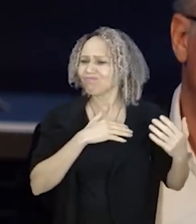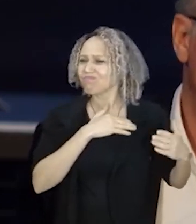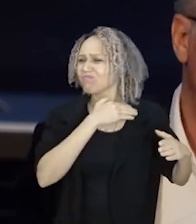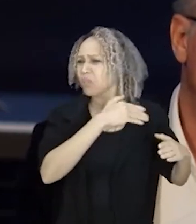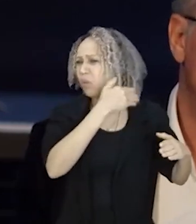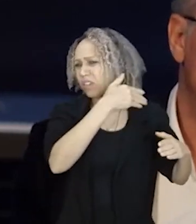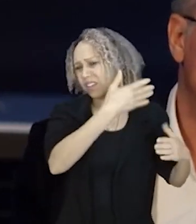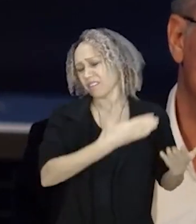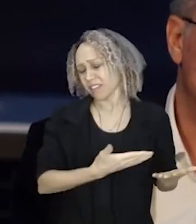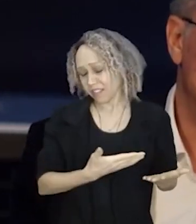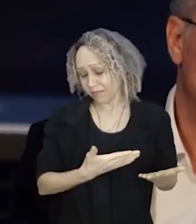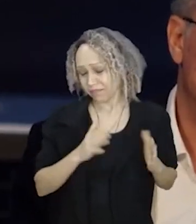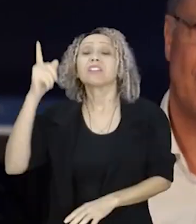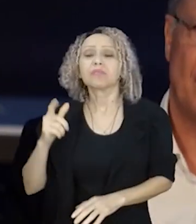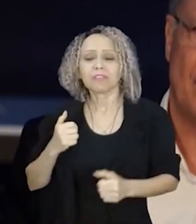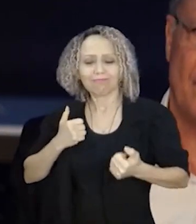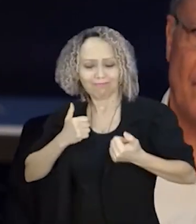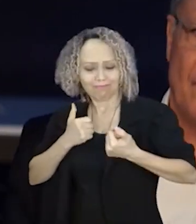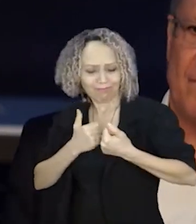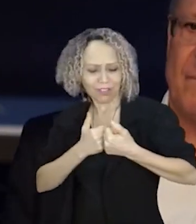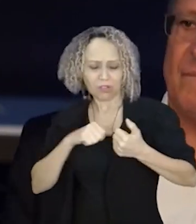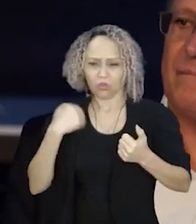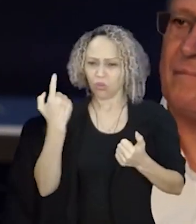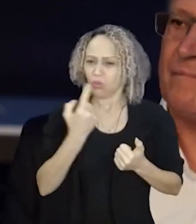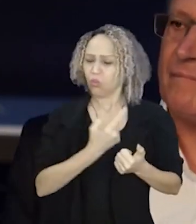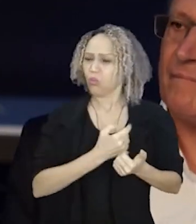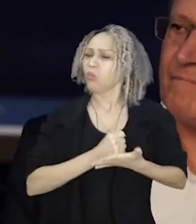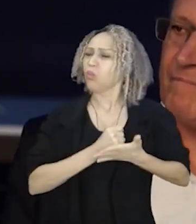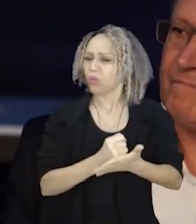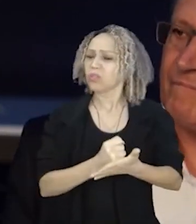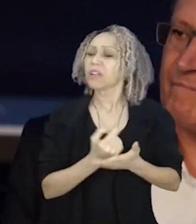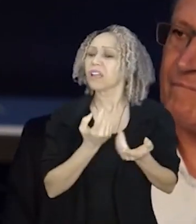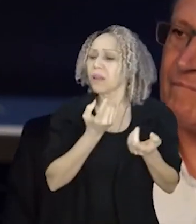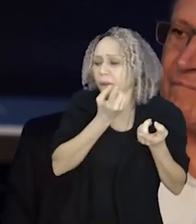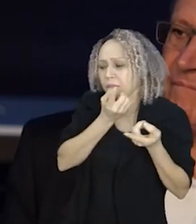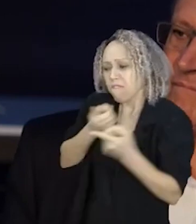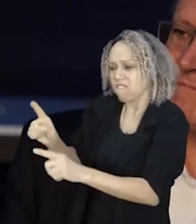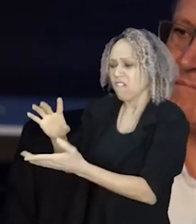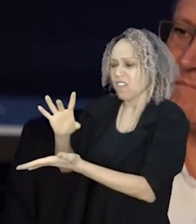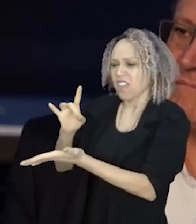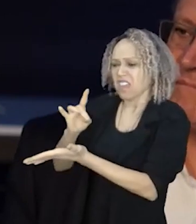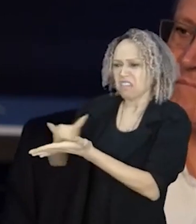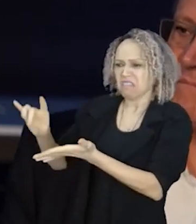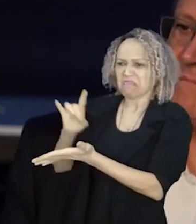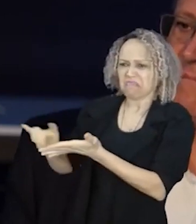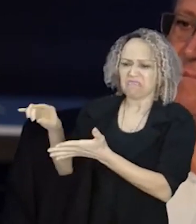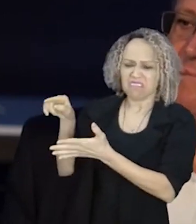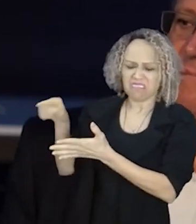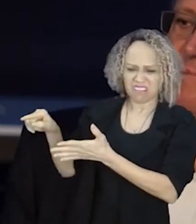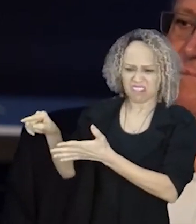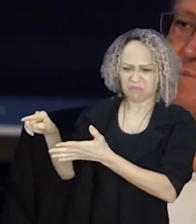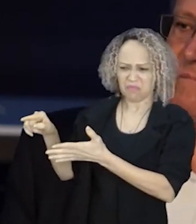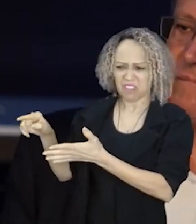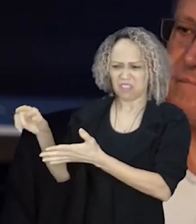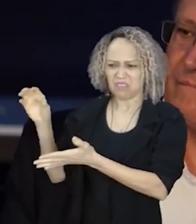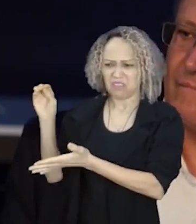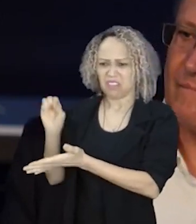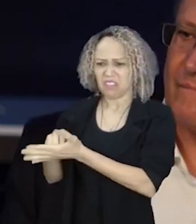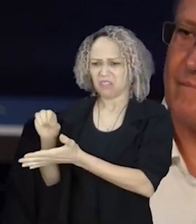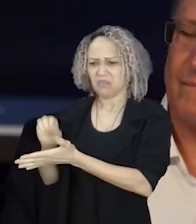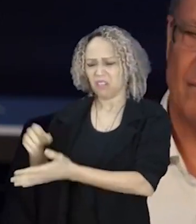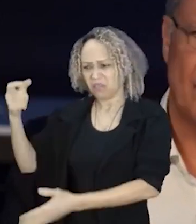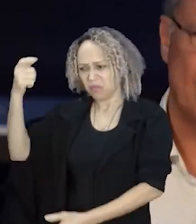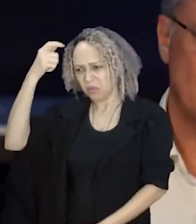partido contra outro grupo de partido. A campanha foi uma campanha que nós tivemos que enfrentar o